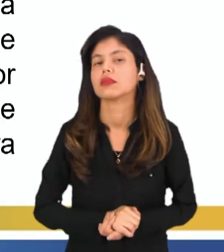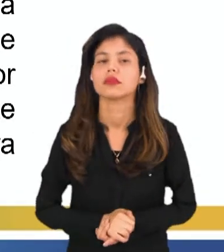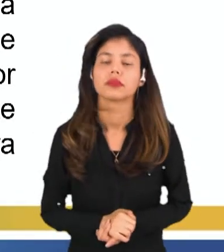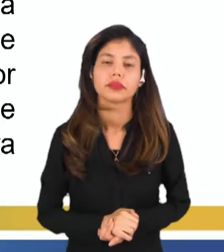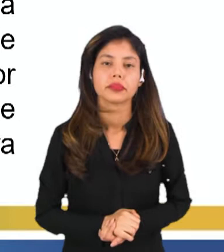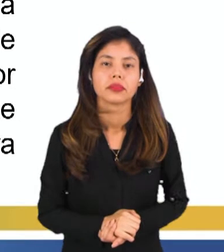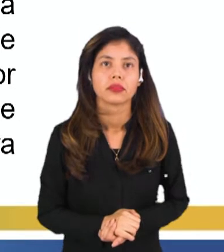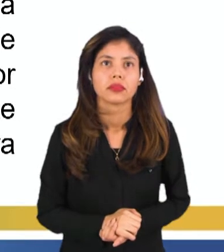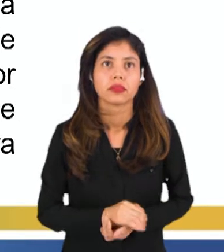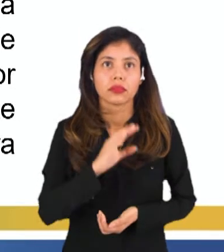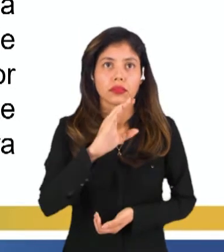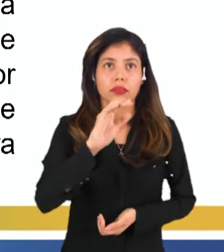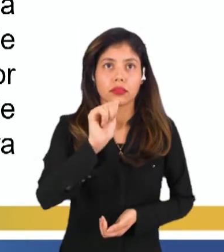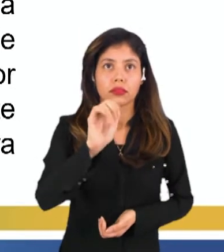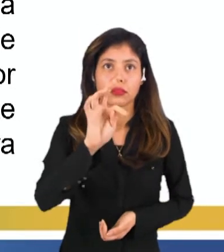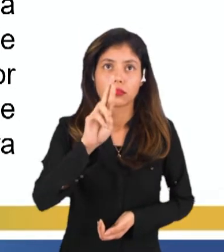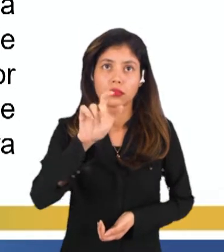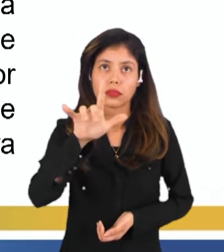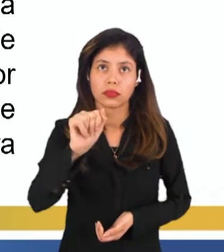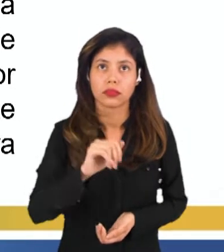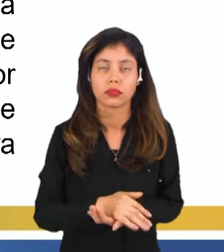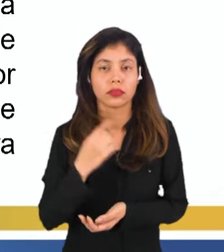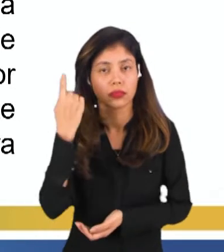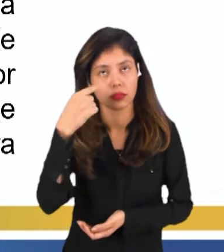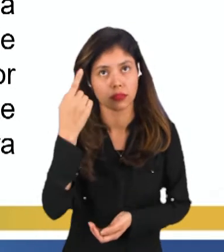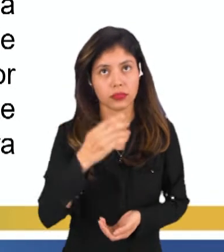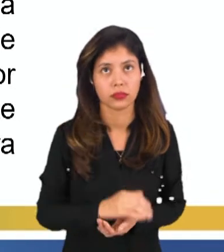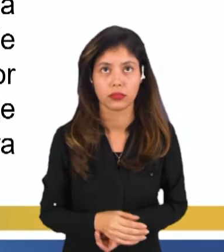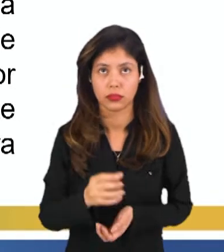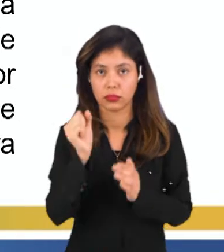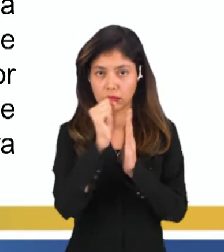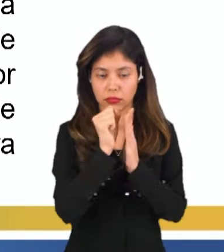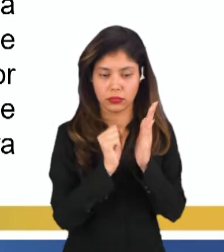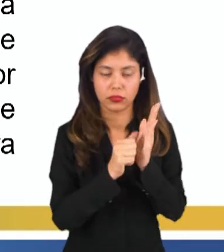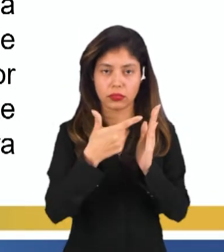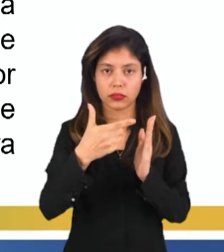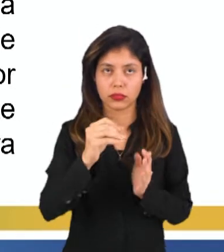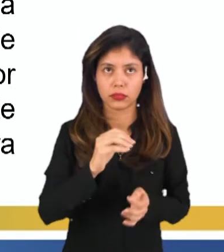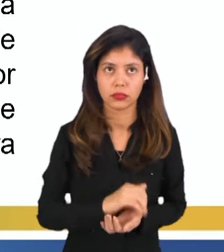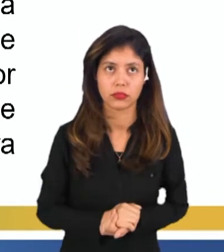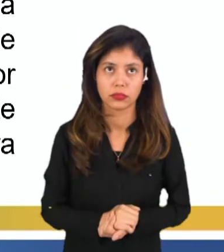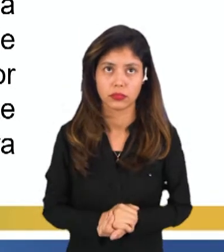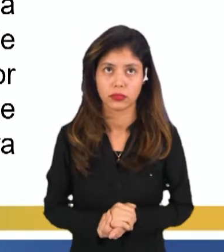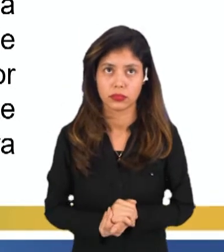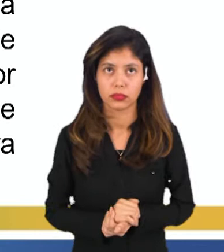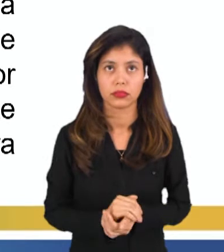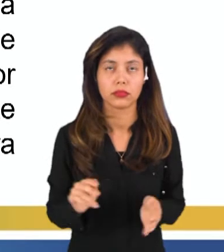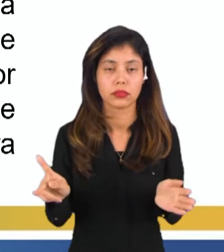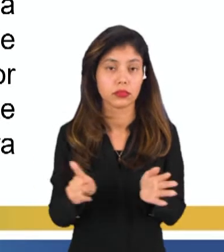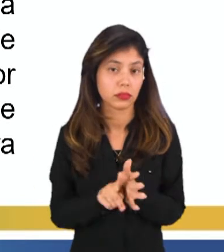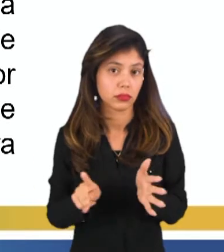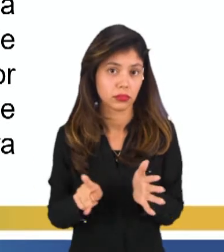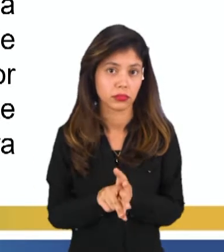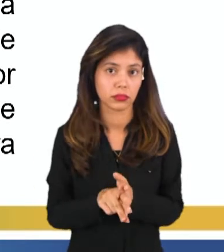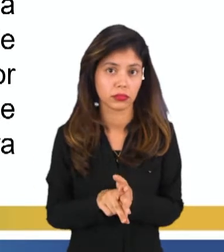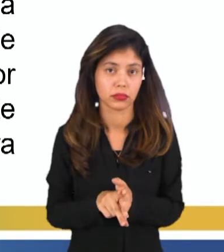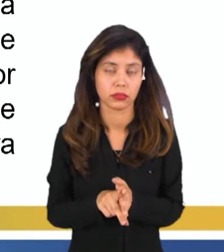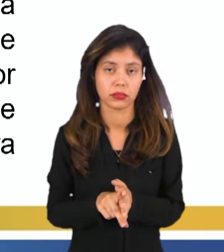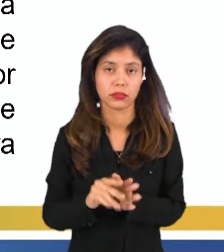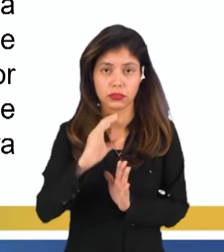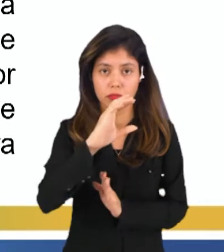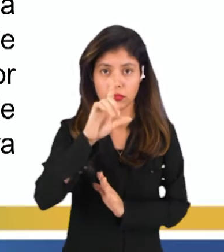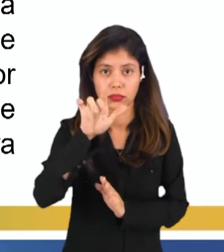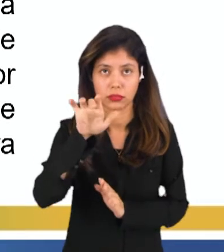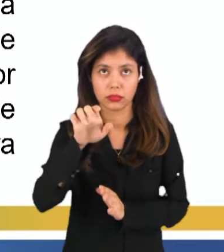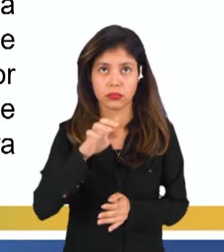língua castelhana, ou língua espanhola, do século XX. E ele era cônsul do Chile,